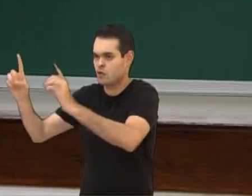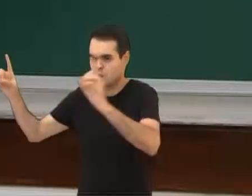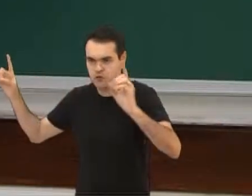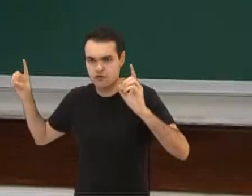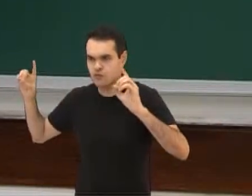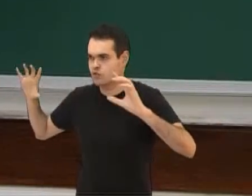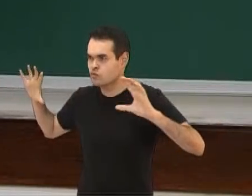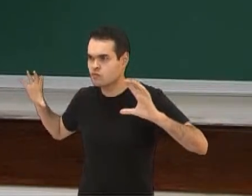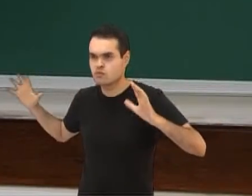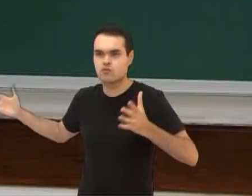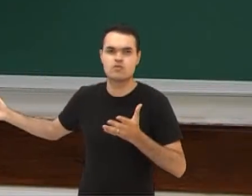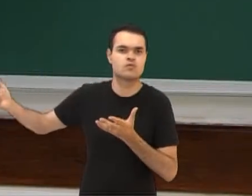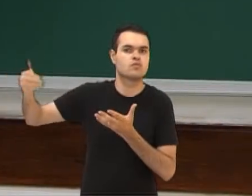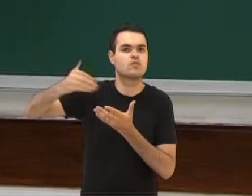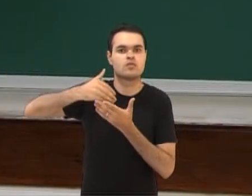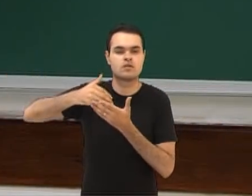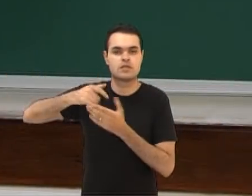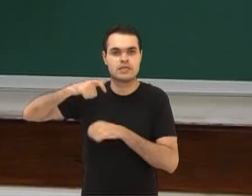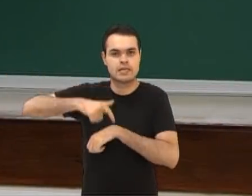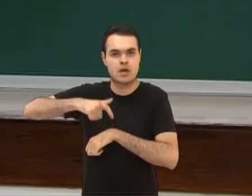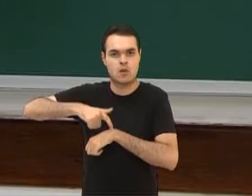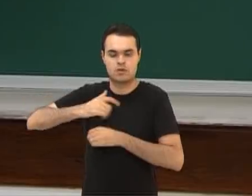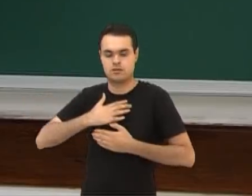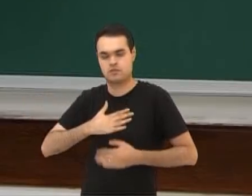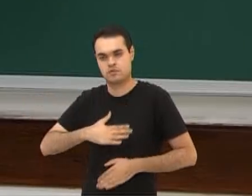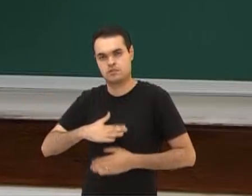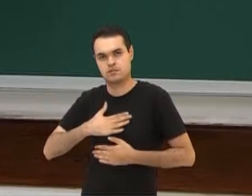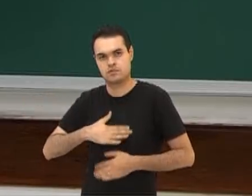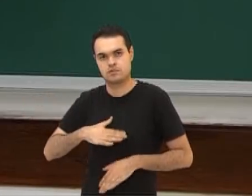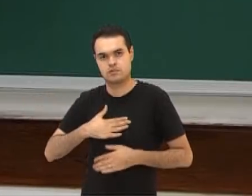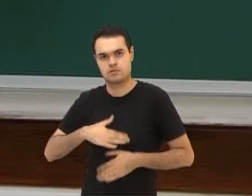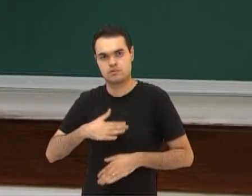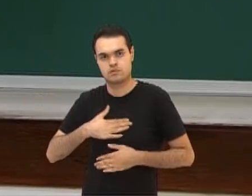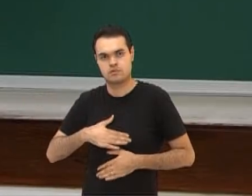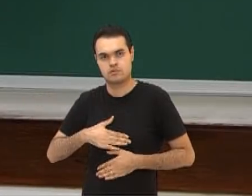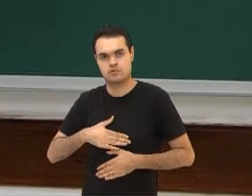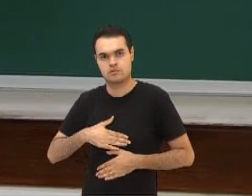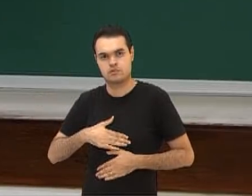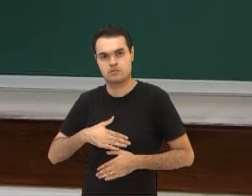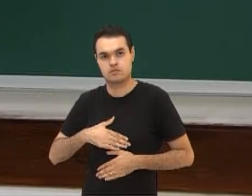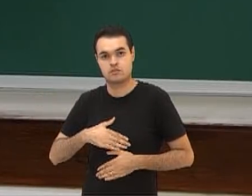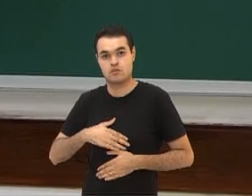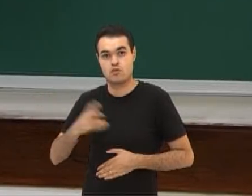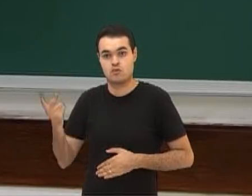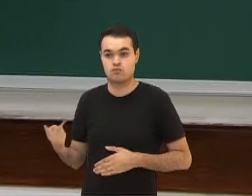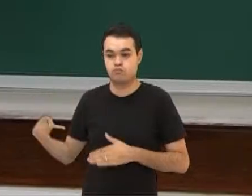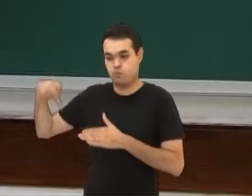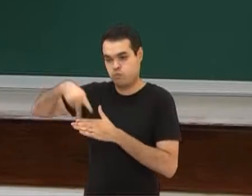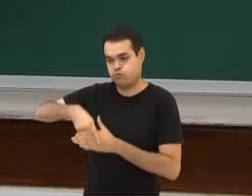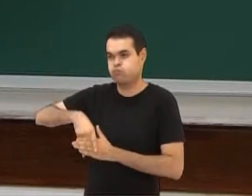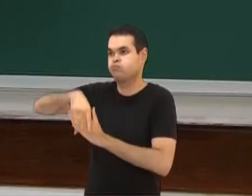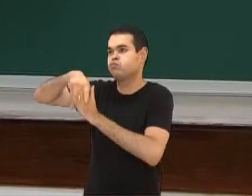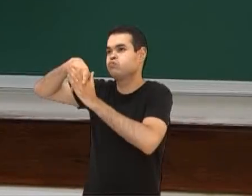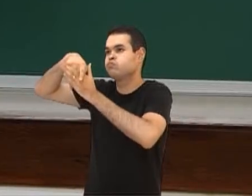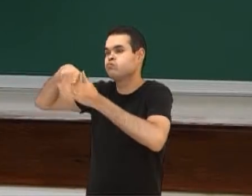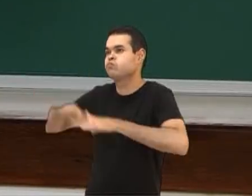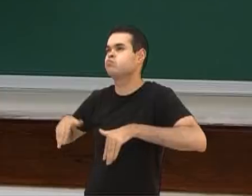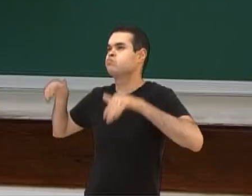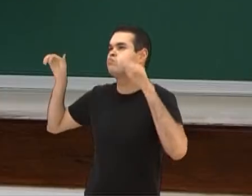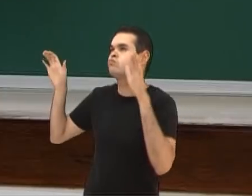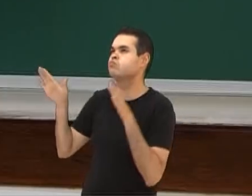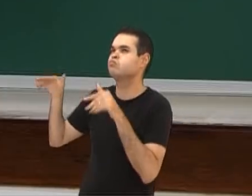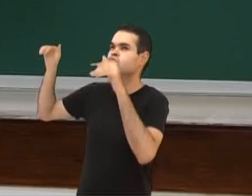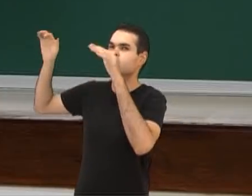embaixo. Aí, na hora deles descansarem, subia nas costas do Pégasus, ele levava para repousar no paraíso.